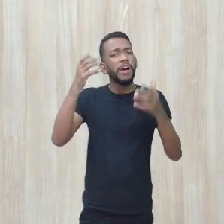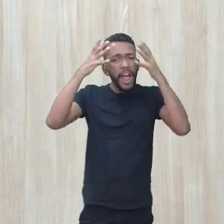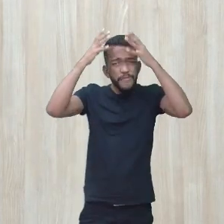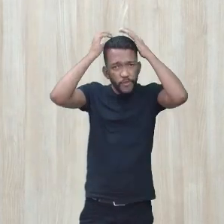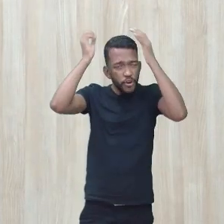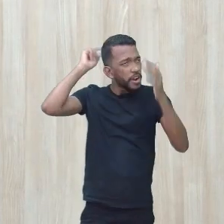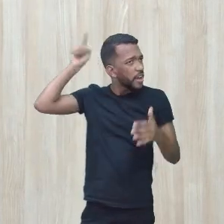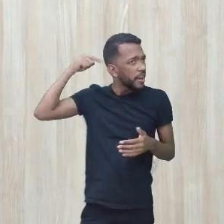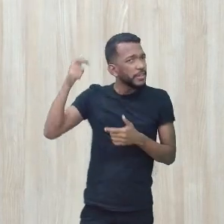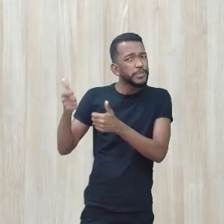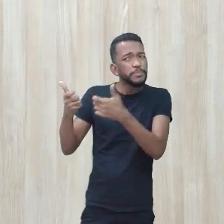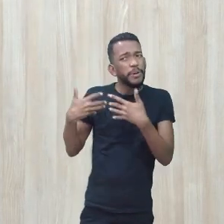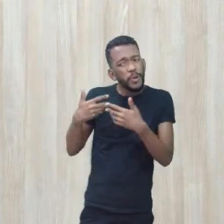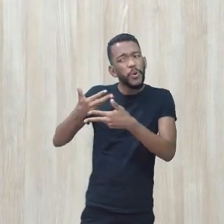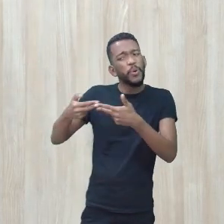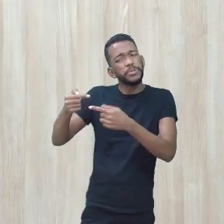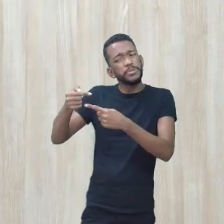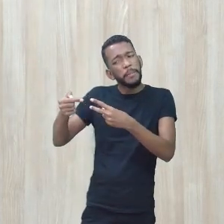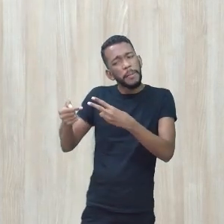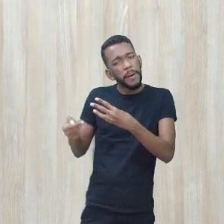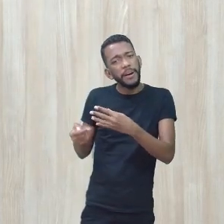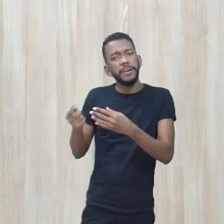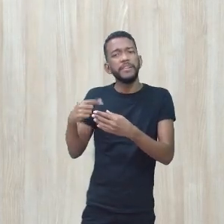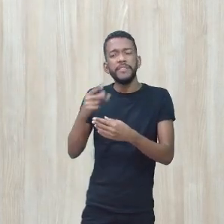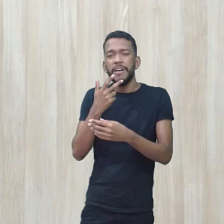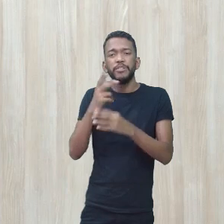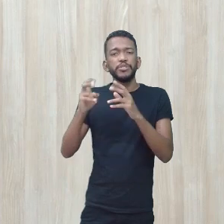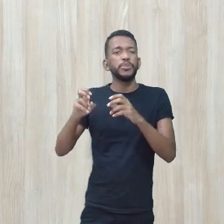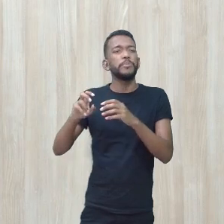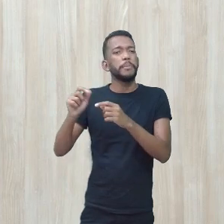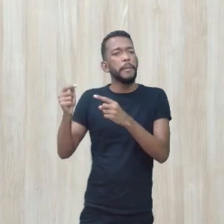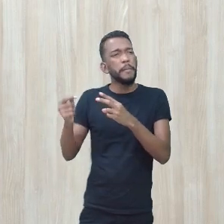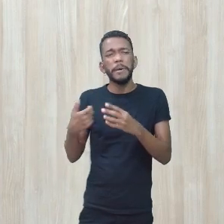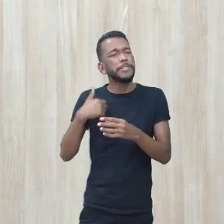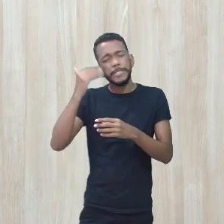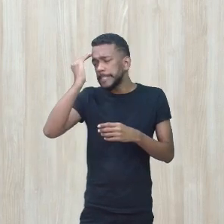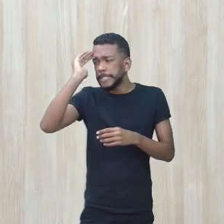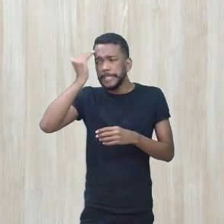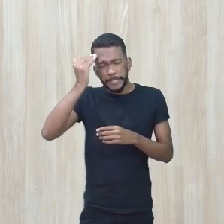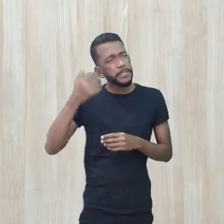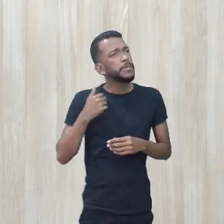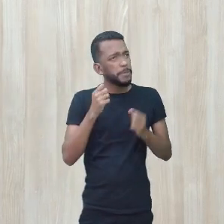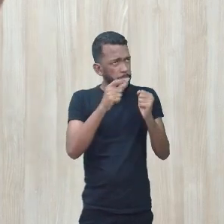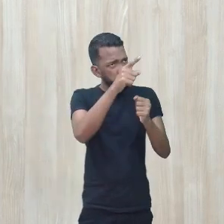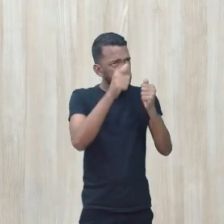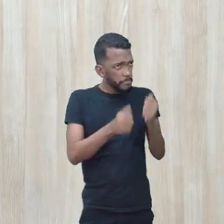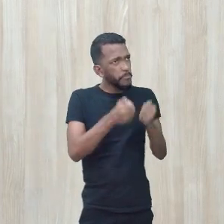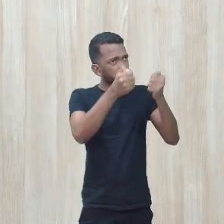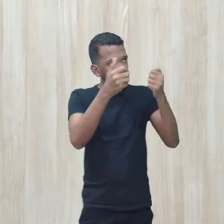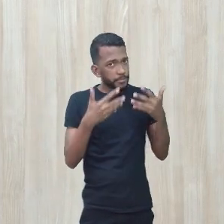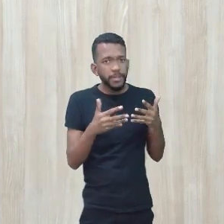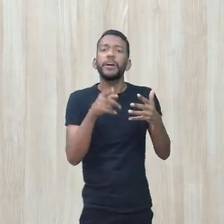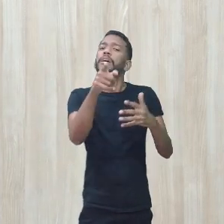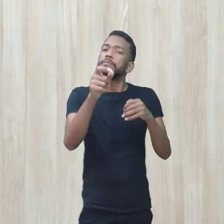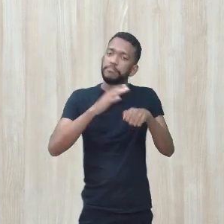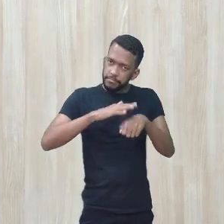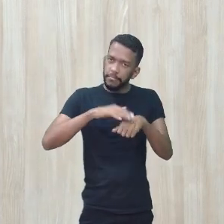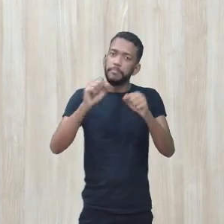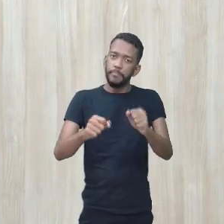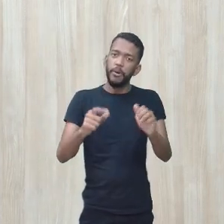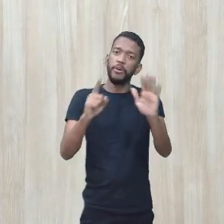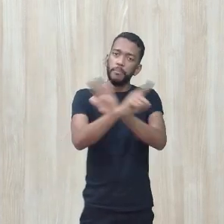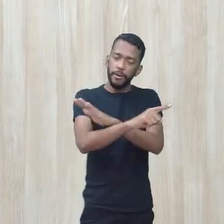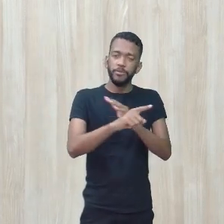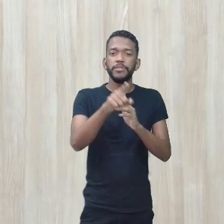na aula lá do Educa Recife, sexta-feira, falou esse conceito, mas aí eu não estou compreendendo. Você poderia